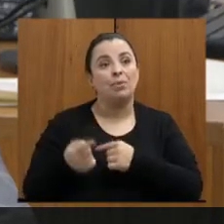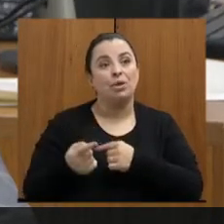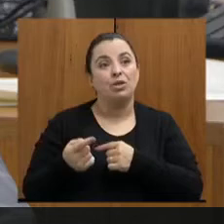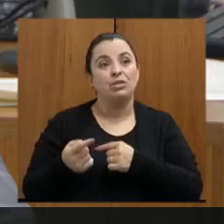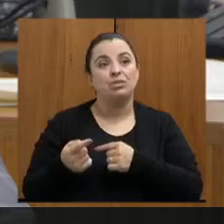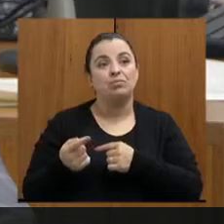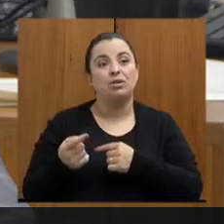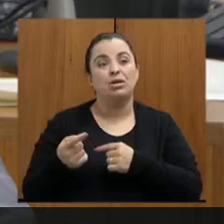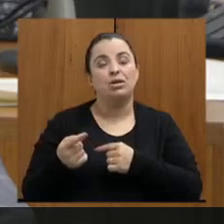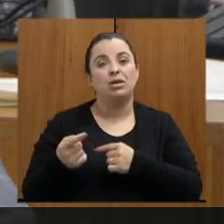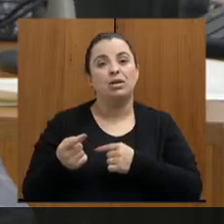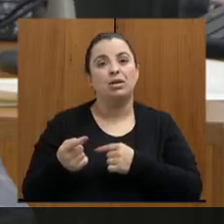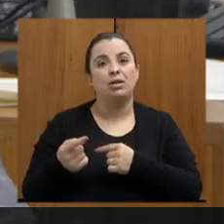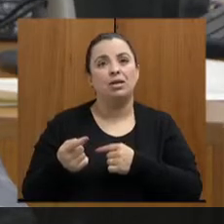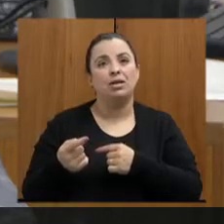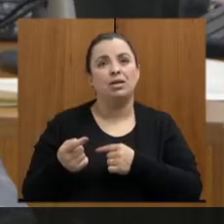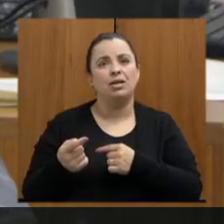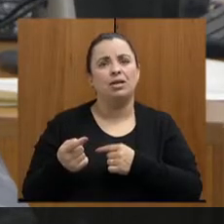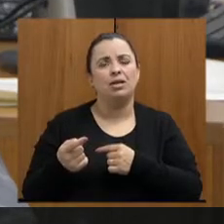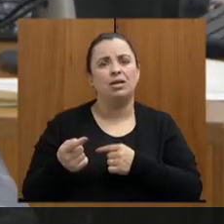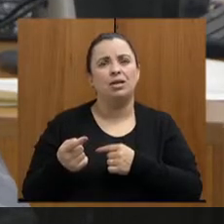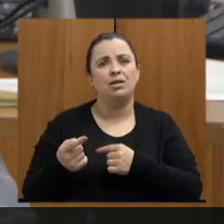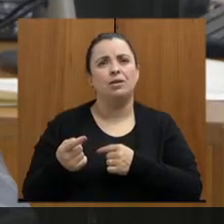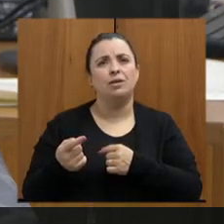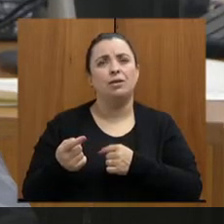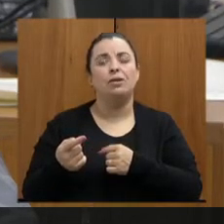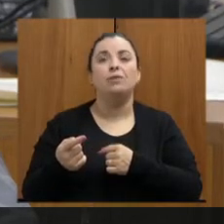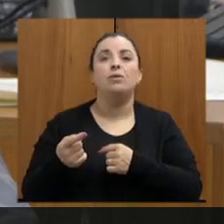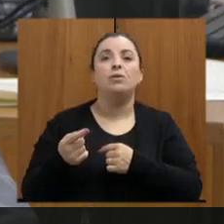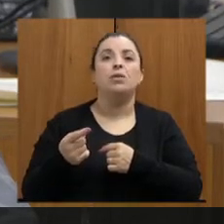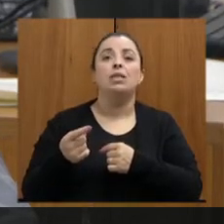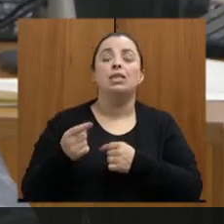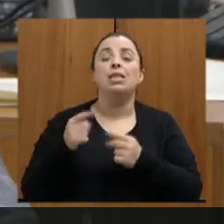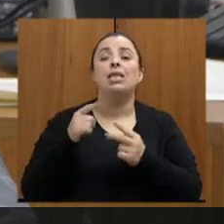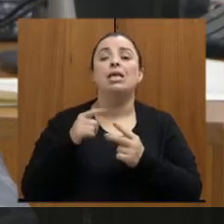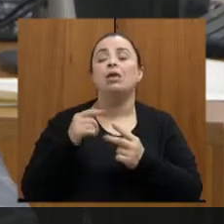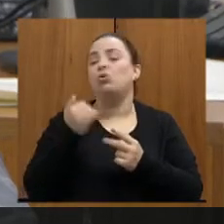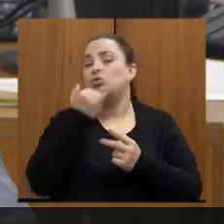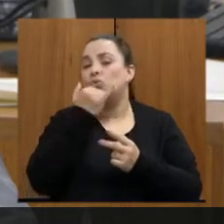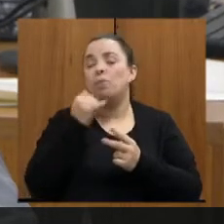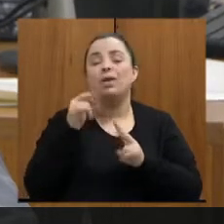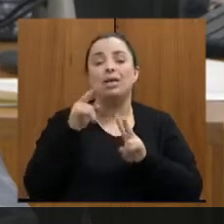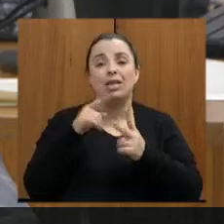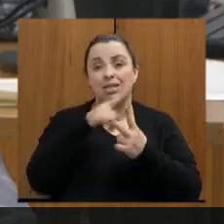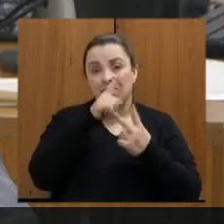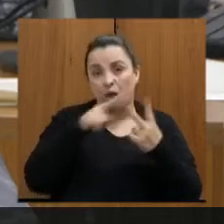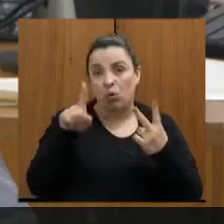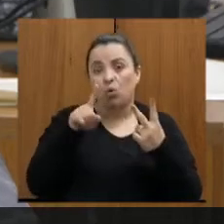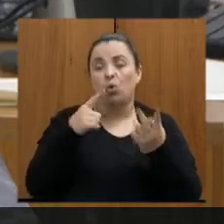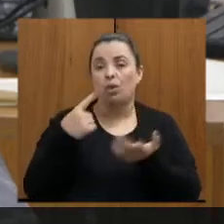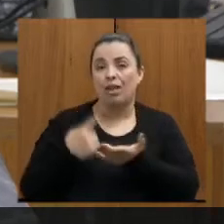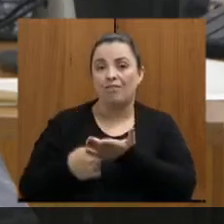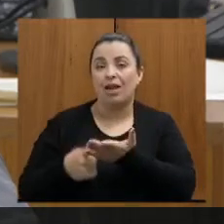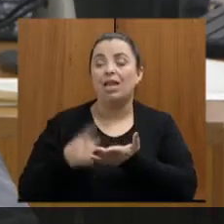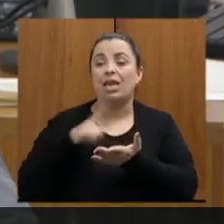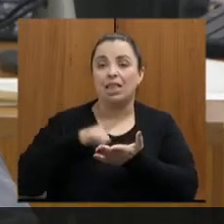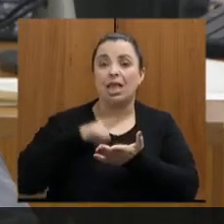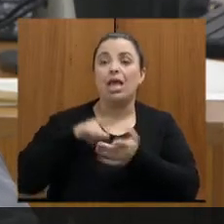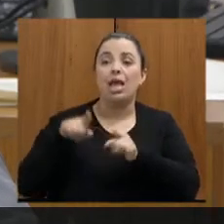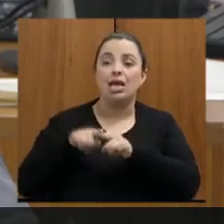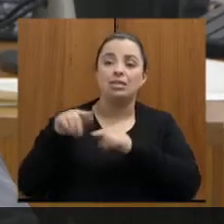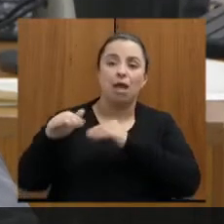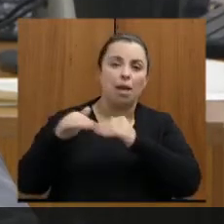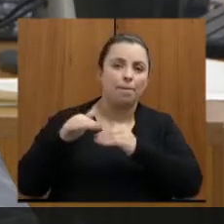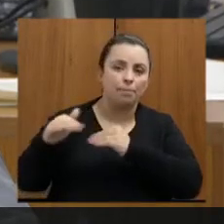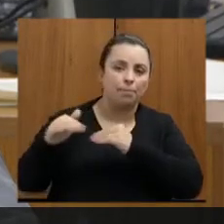na nossa curto aí da da Vale e possa incluir leva asfaltamento dessa